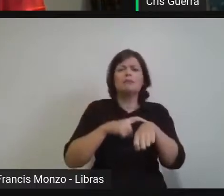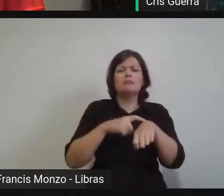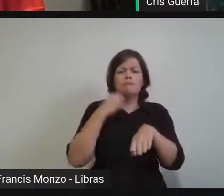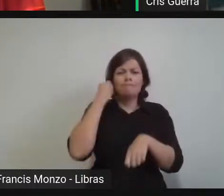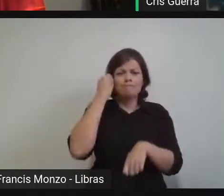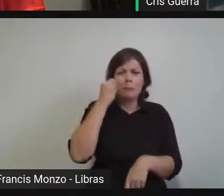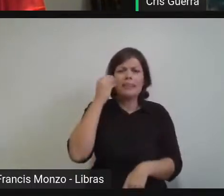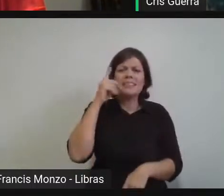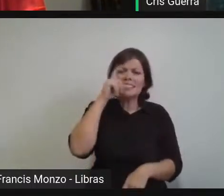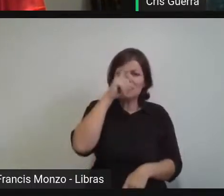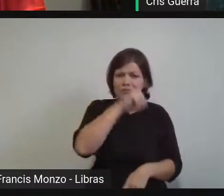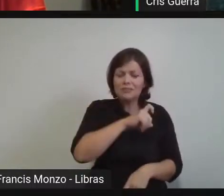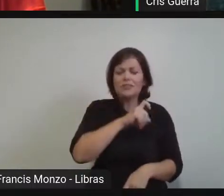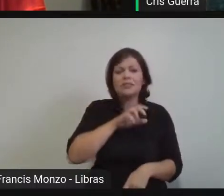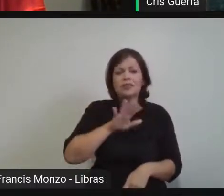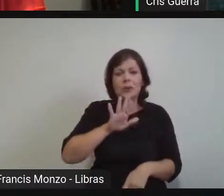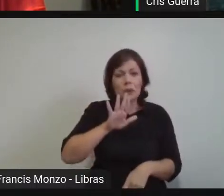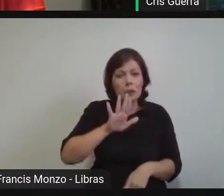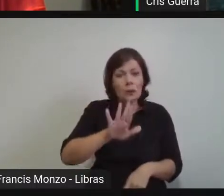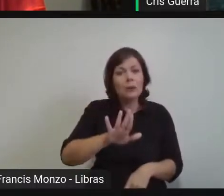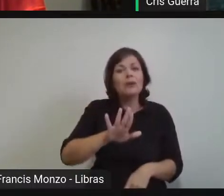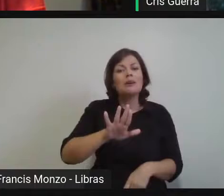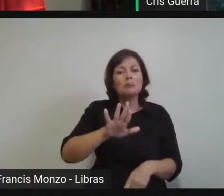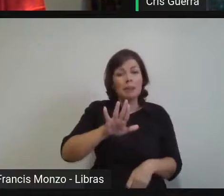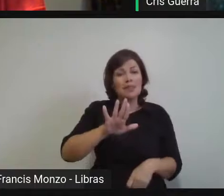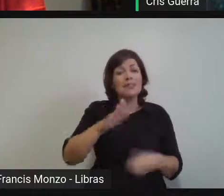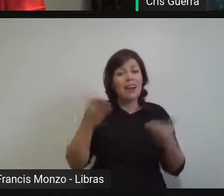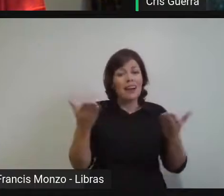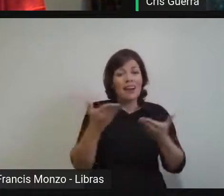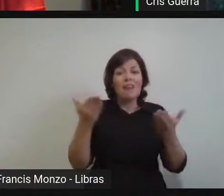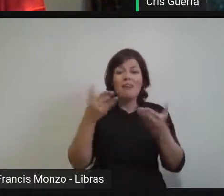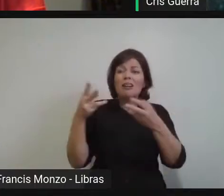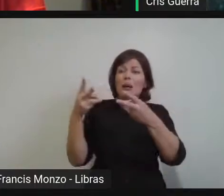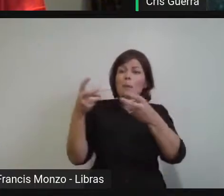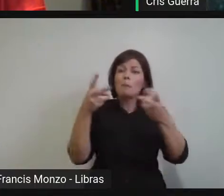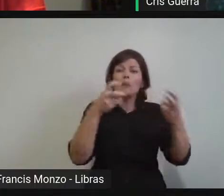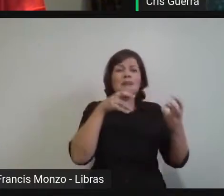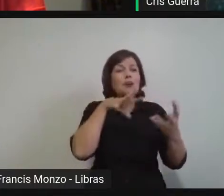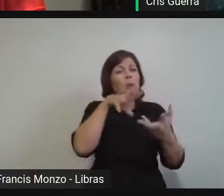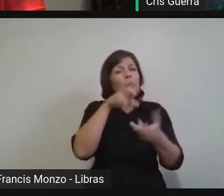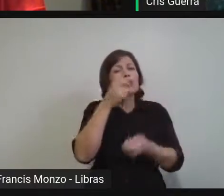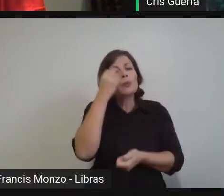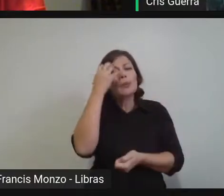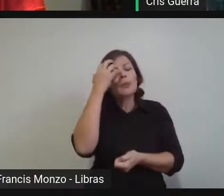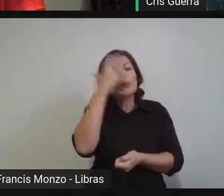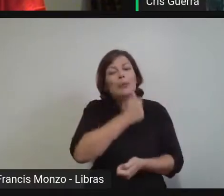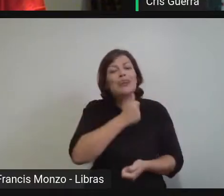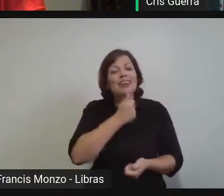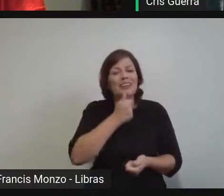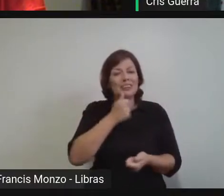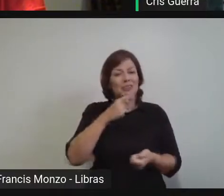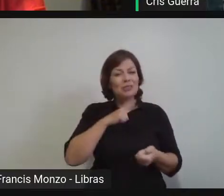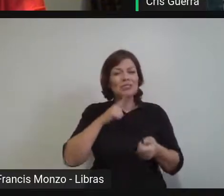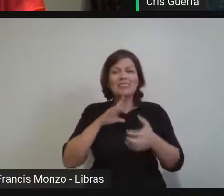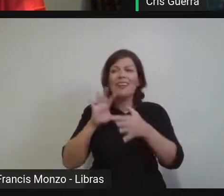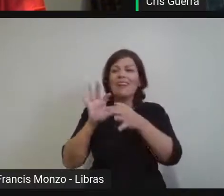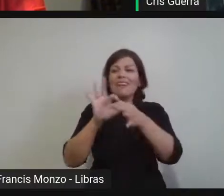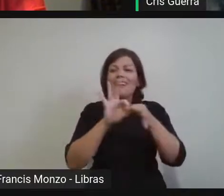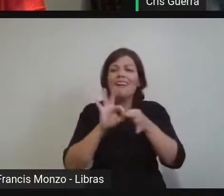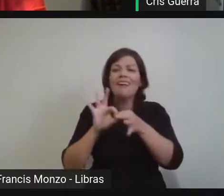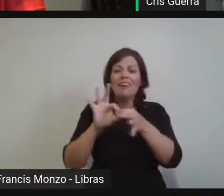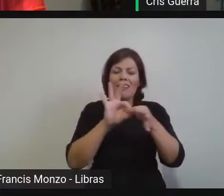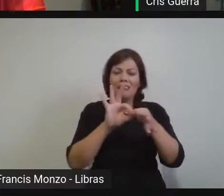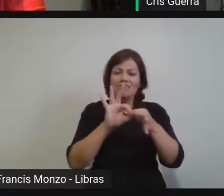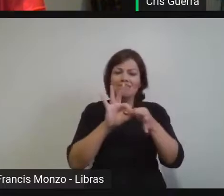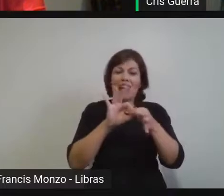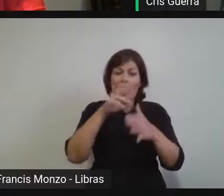eu sinto que a gente está chegando num momento do mundo muito bonito, assim, de muita colaboração. É claro que tem gente que não entende isso, mas